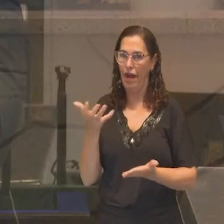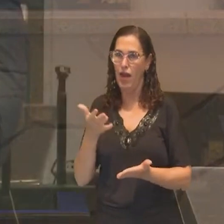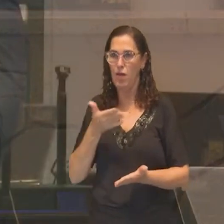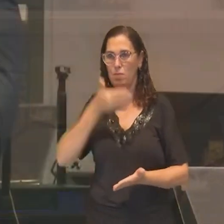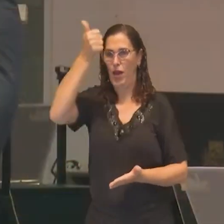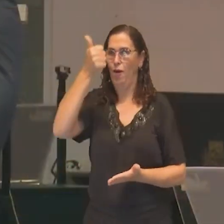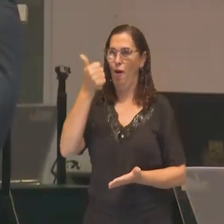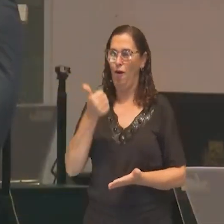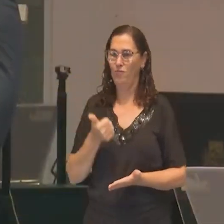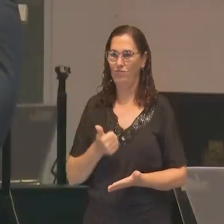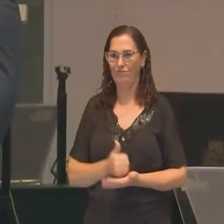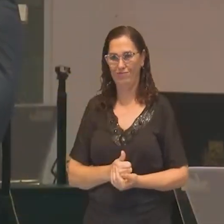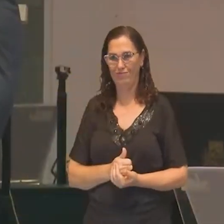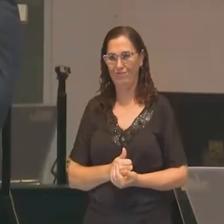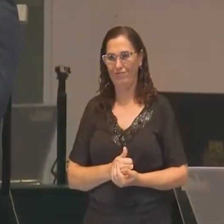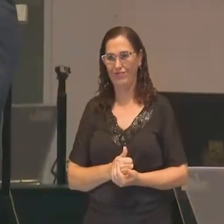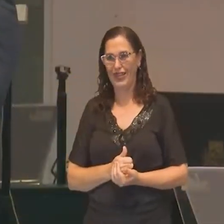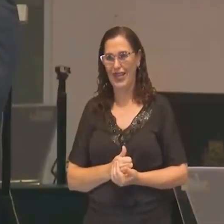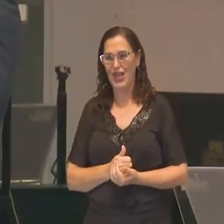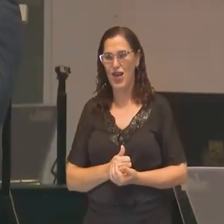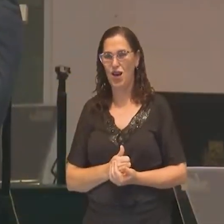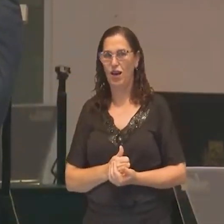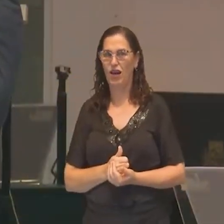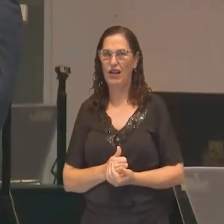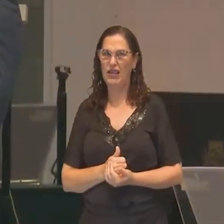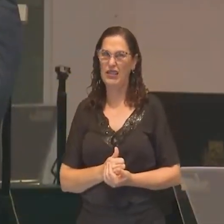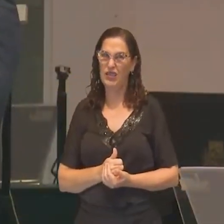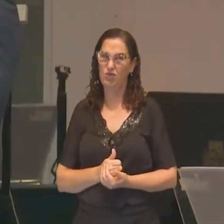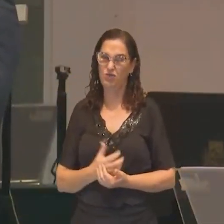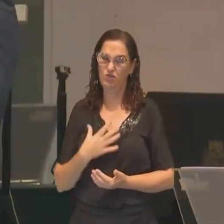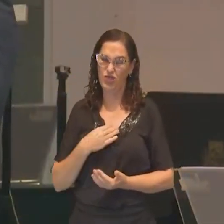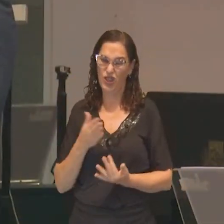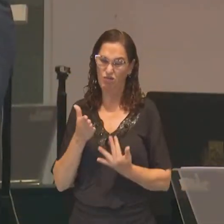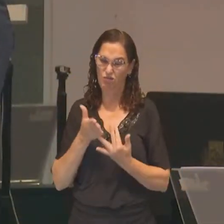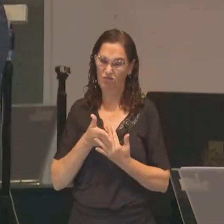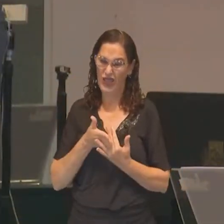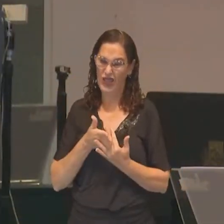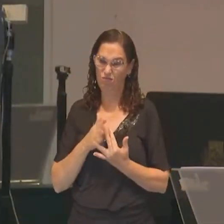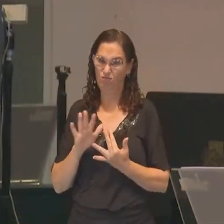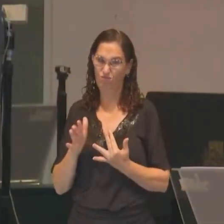verdade? Meu filho ficar na média, não é coisa boa.